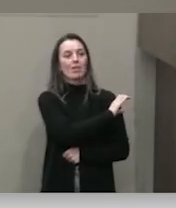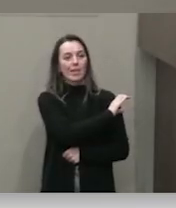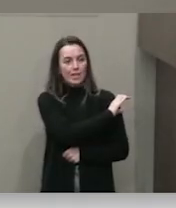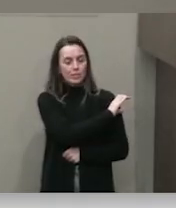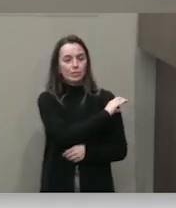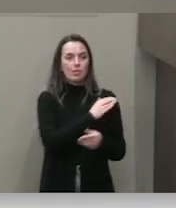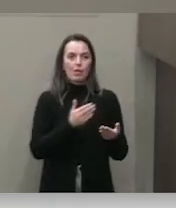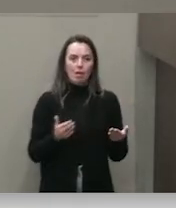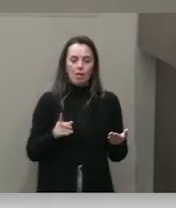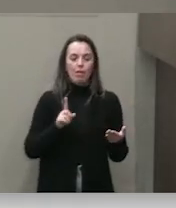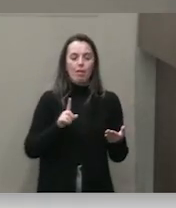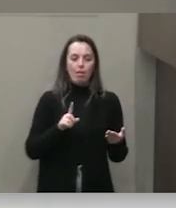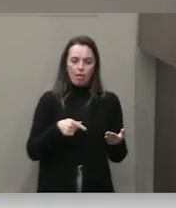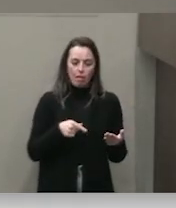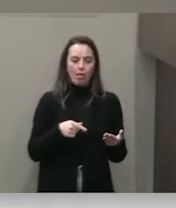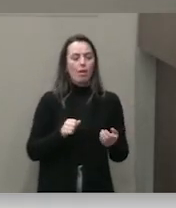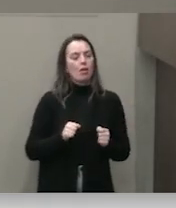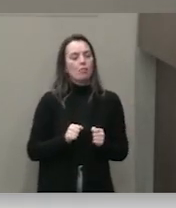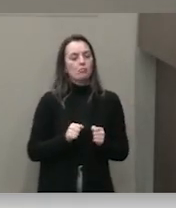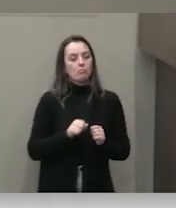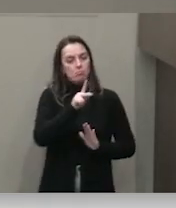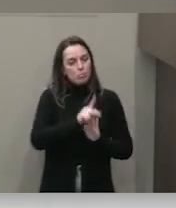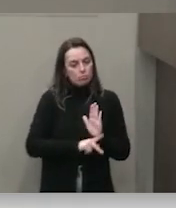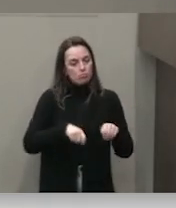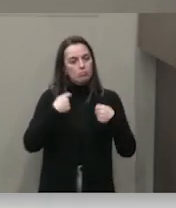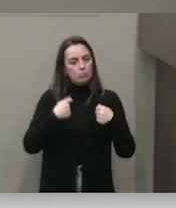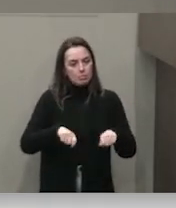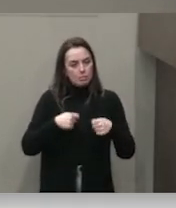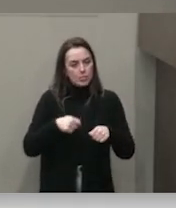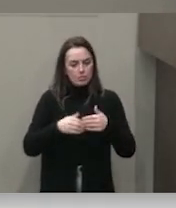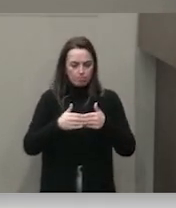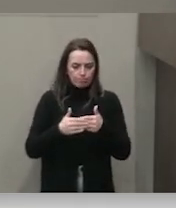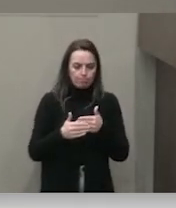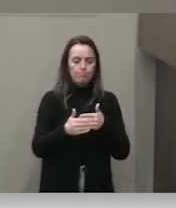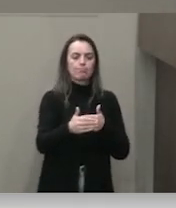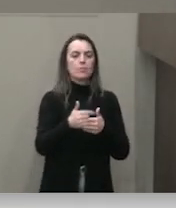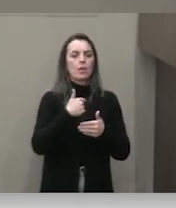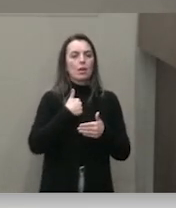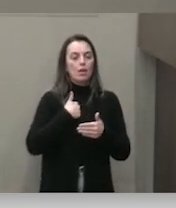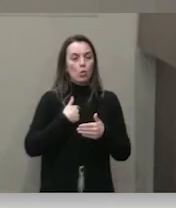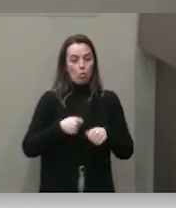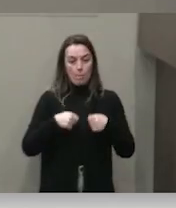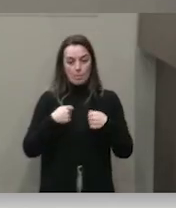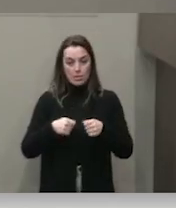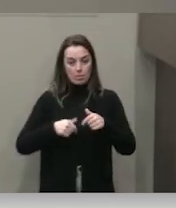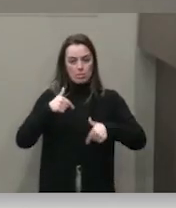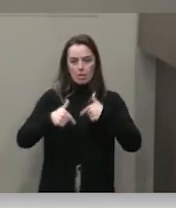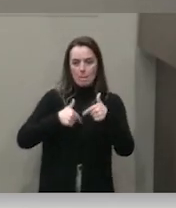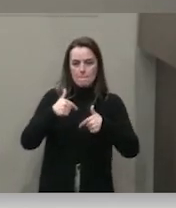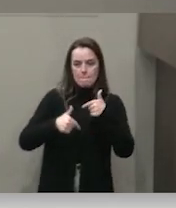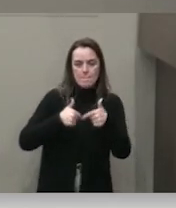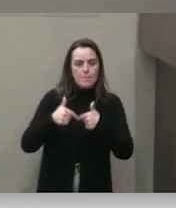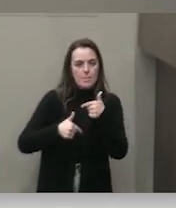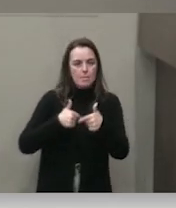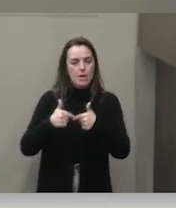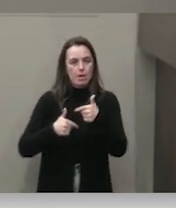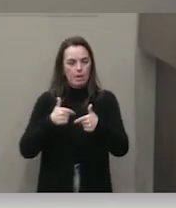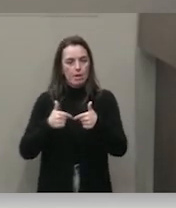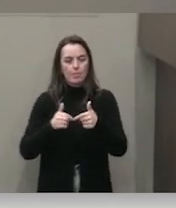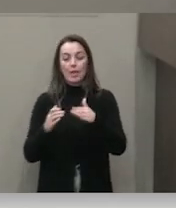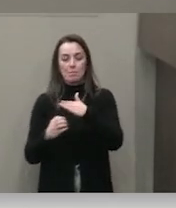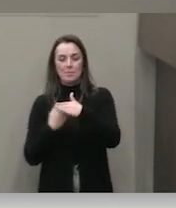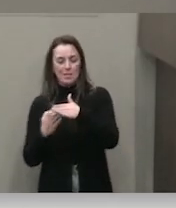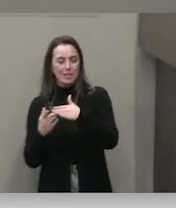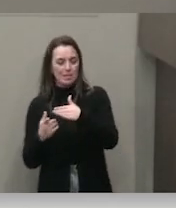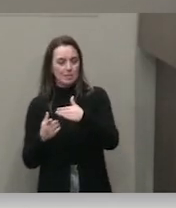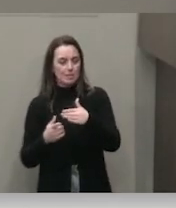política que deve ser levada adiante. Eu tenho que trazer um resultado, eu tenho que, ao mesmo tempo, agregar na vida do meu colaborador e, ao